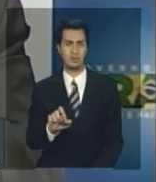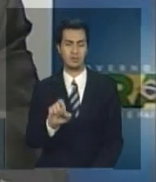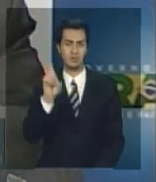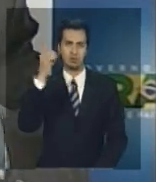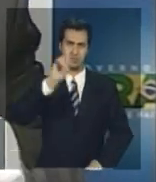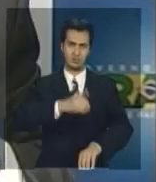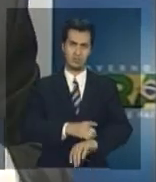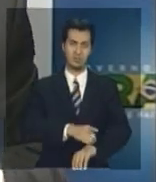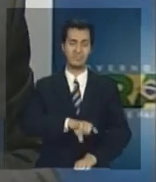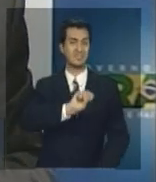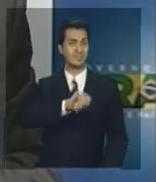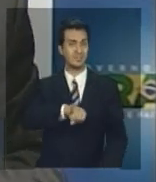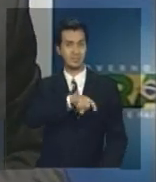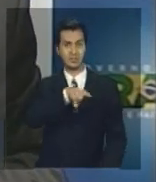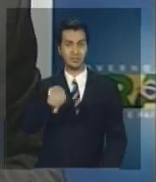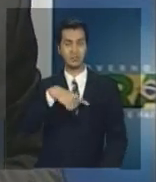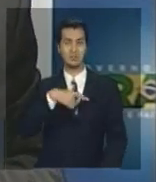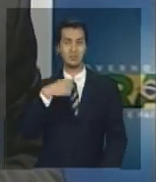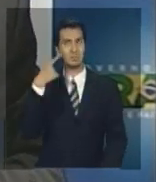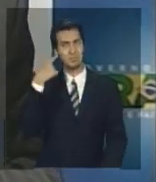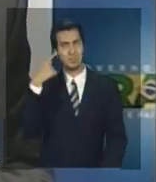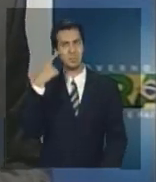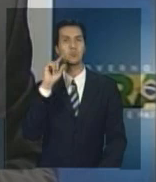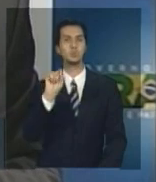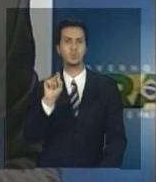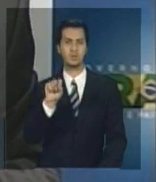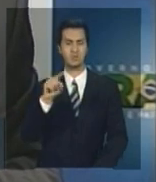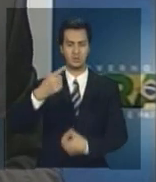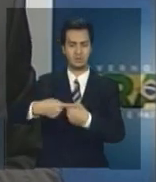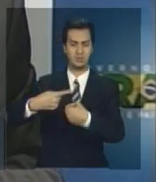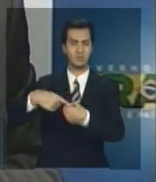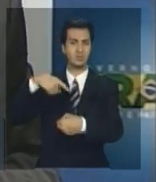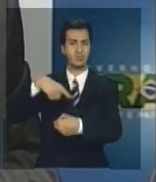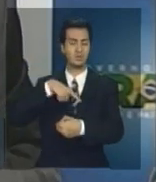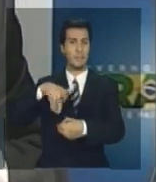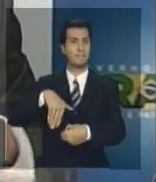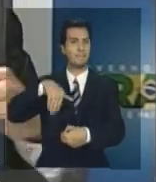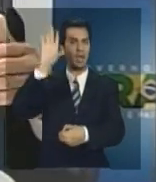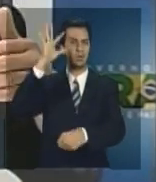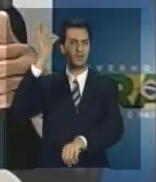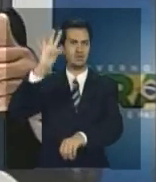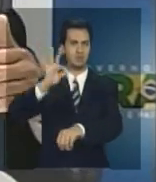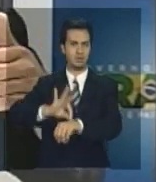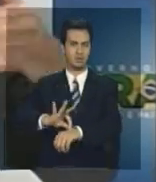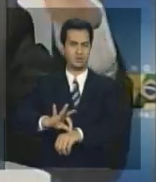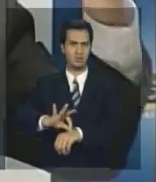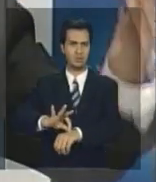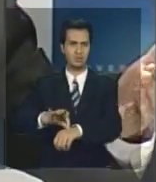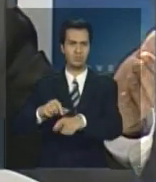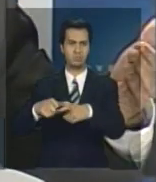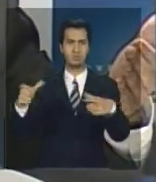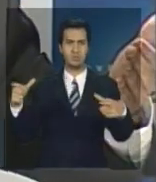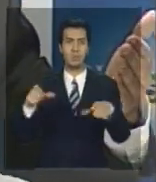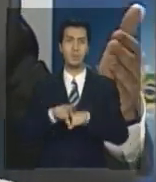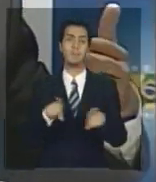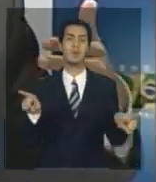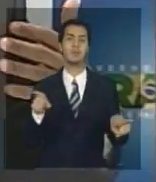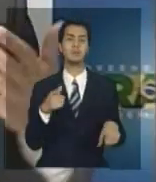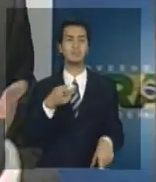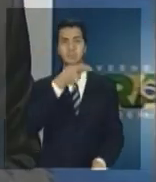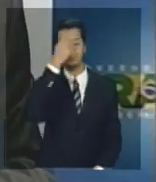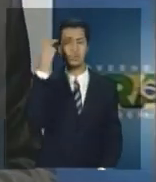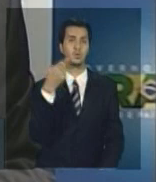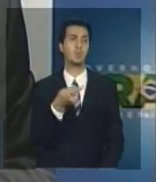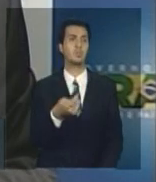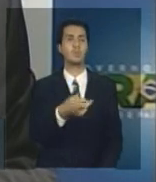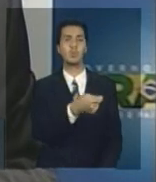importante. Se você tem um município que tem muito mosquito, grande presença de mosquito, e poucas pessoas suscetíveis, esse